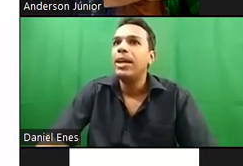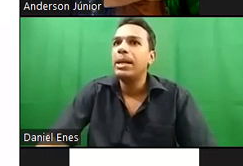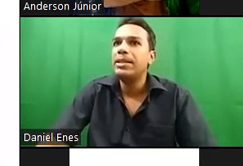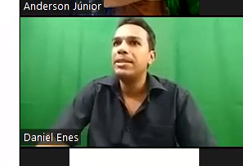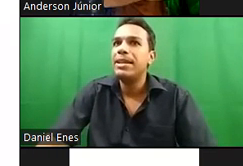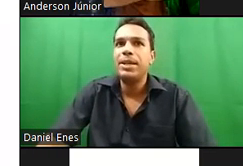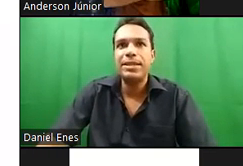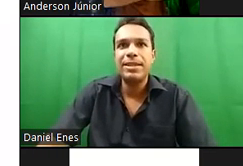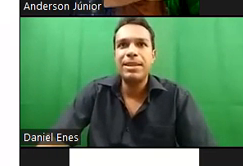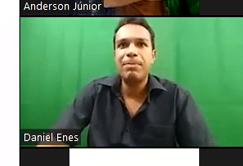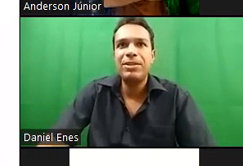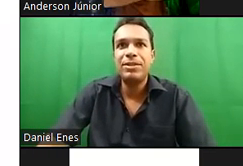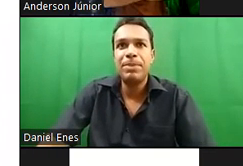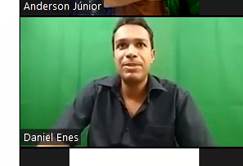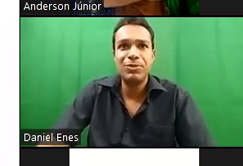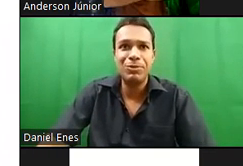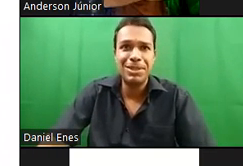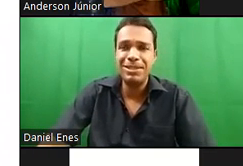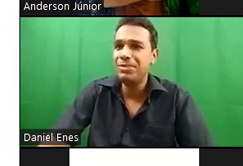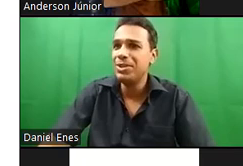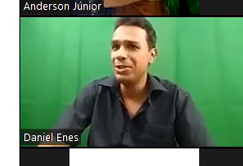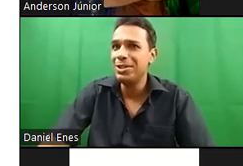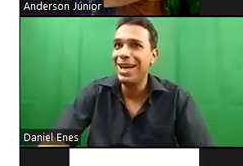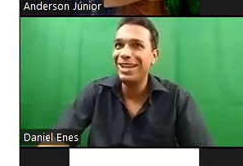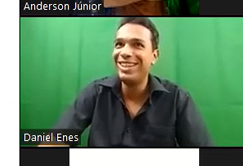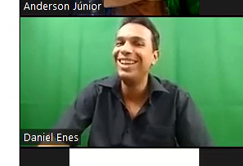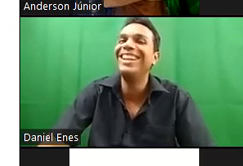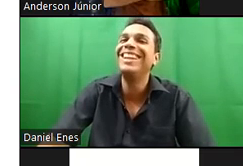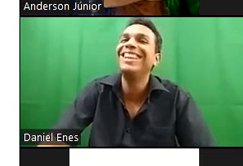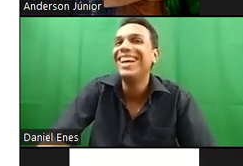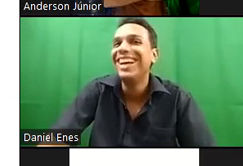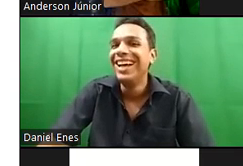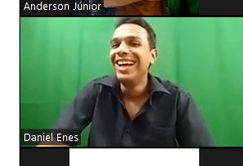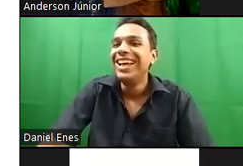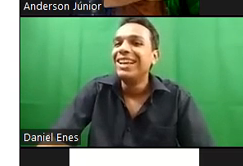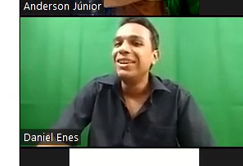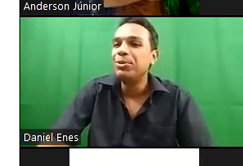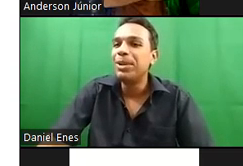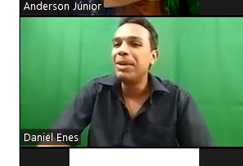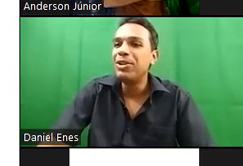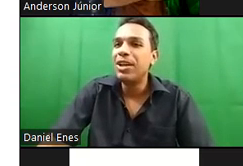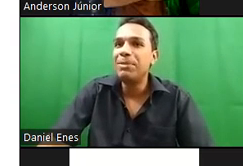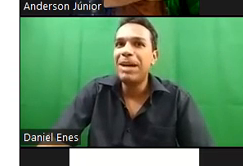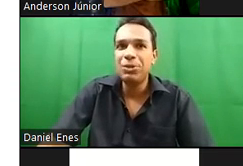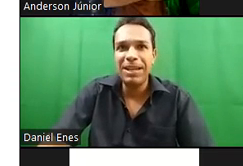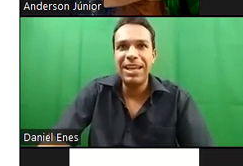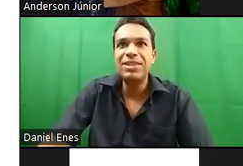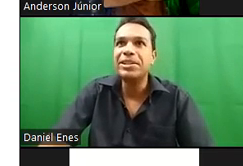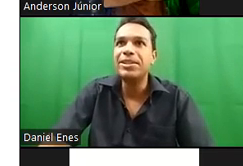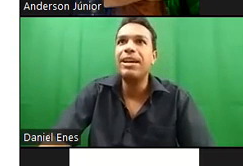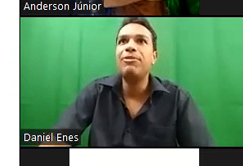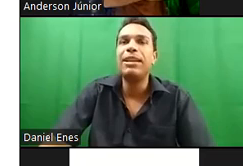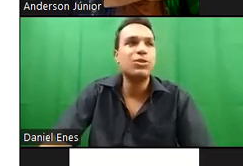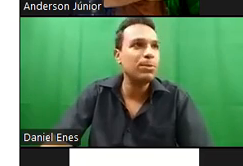eu quero agradecer a presença e a participação de vocês. Se vocês quiserem, né, futuramente aí mais